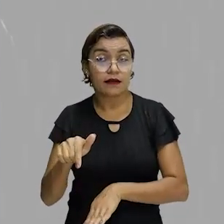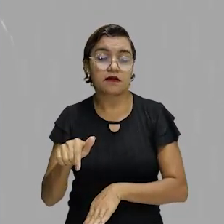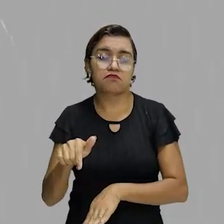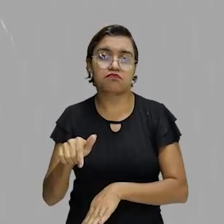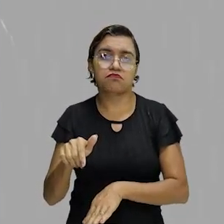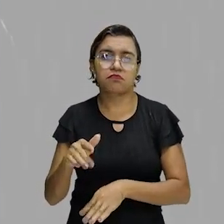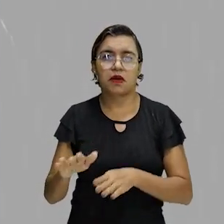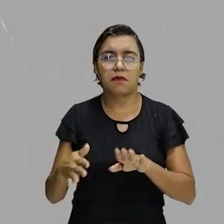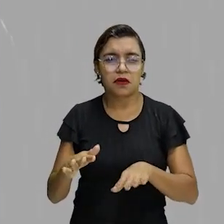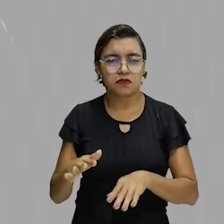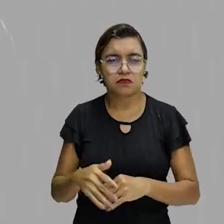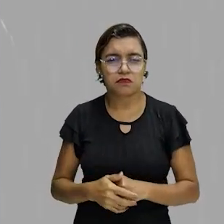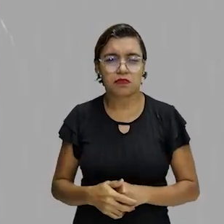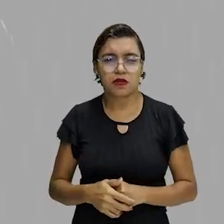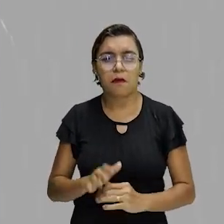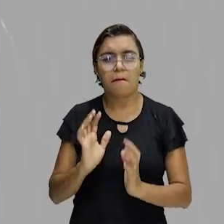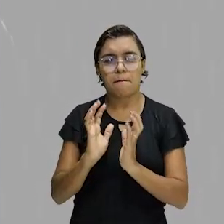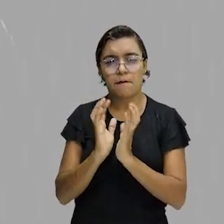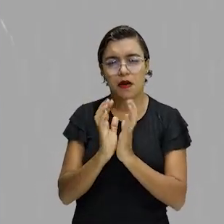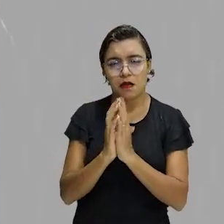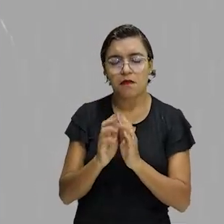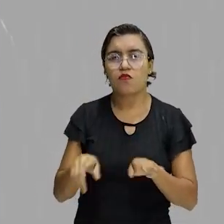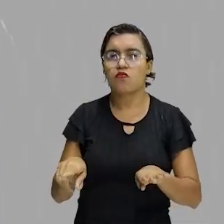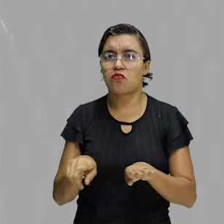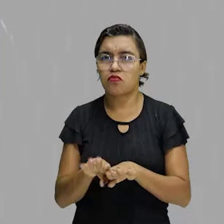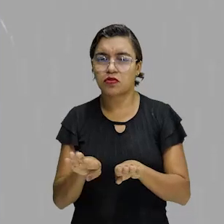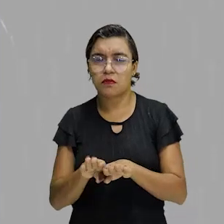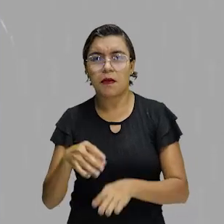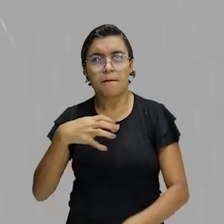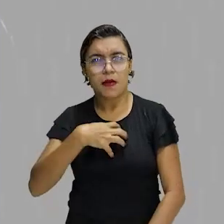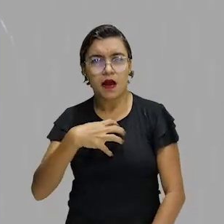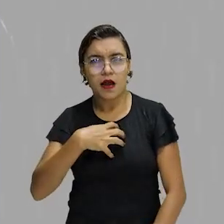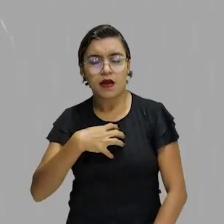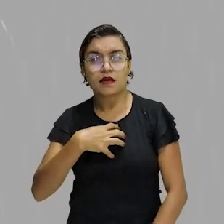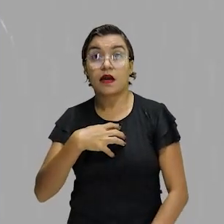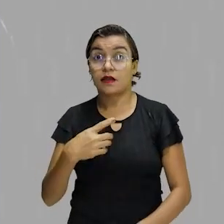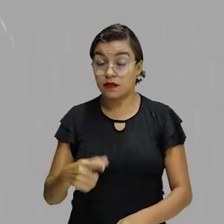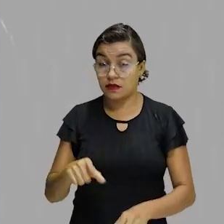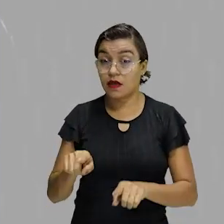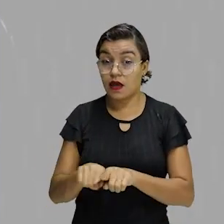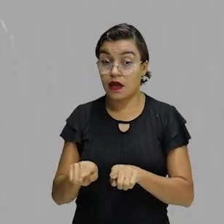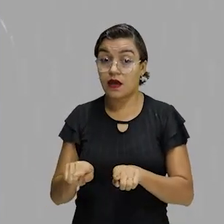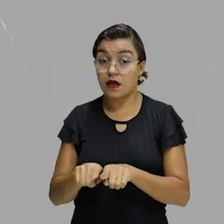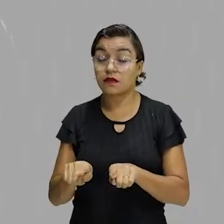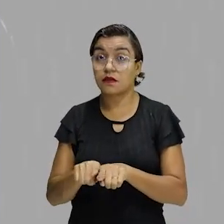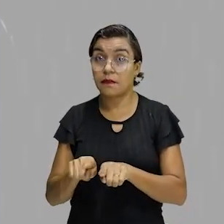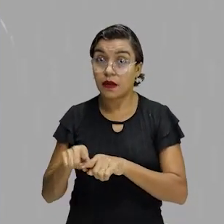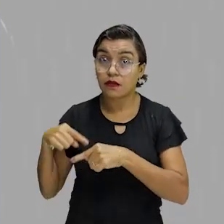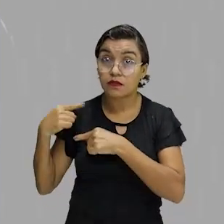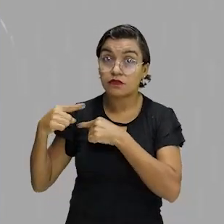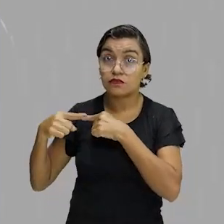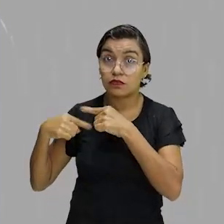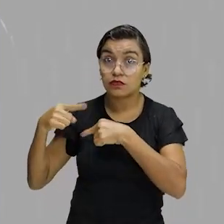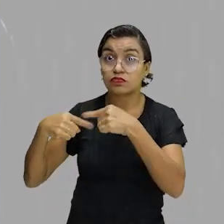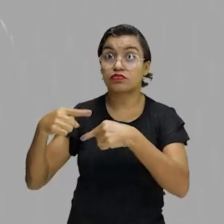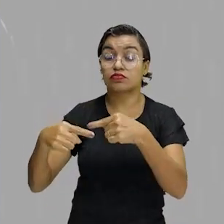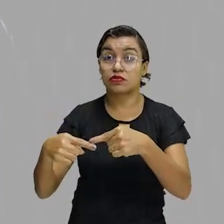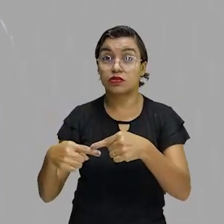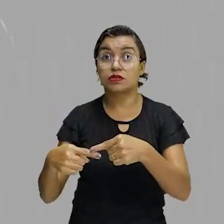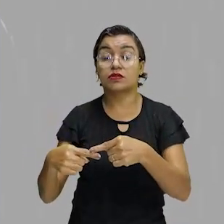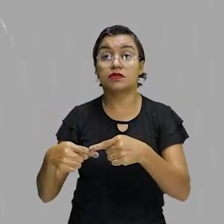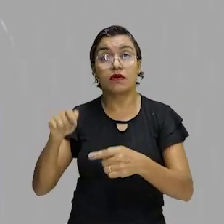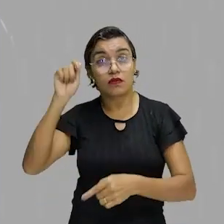Pernambuco, Bahia também, que são estados onde tem uma herança afrodescendente muito forte na sua cultura e na